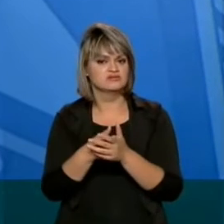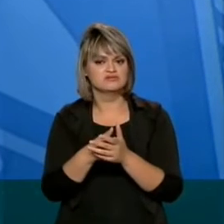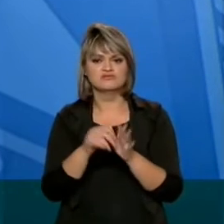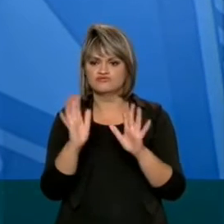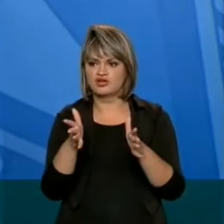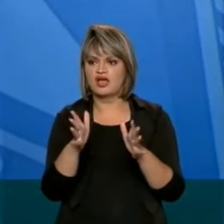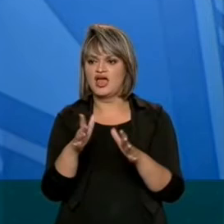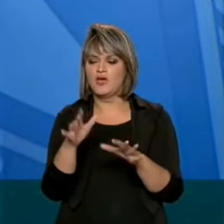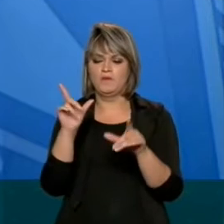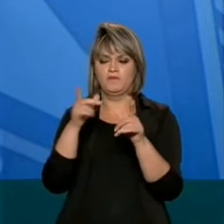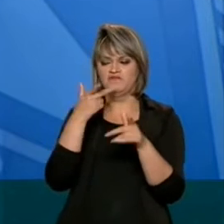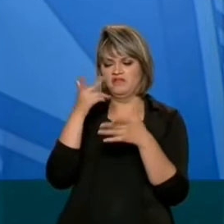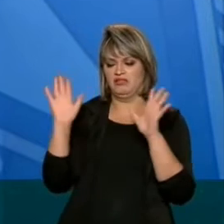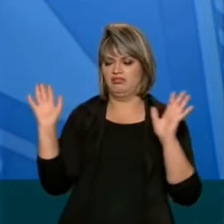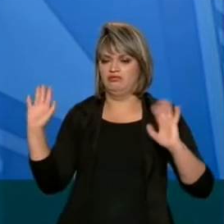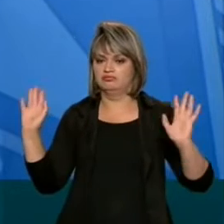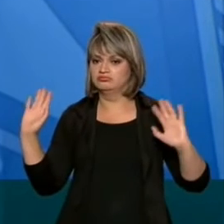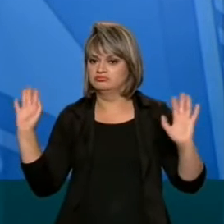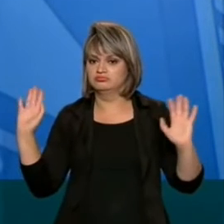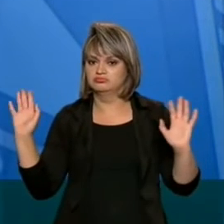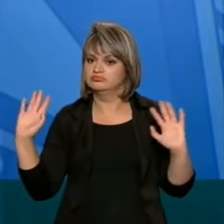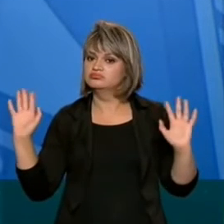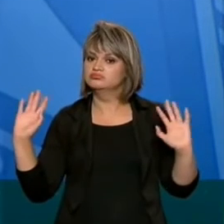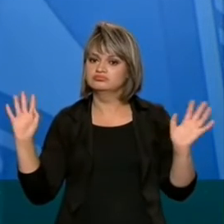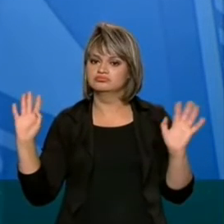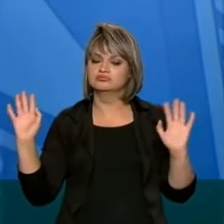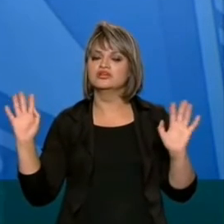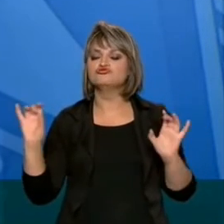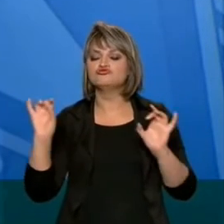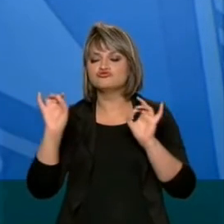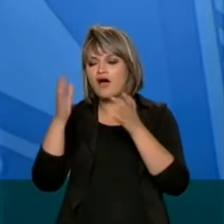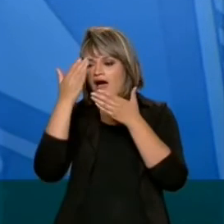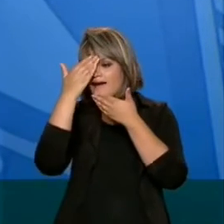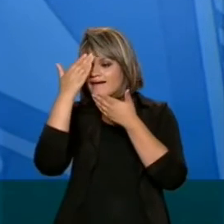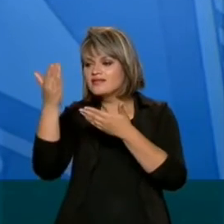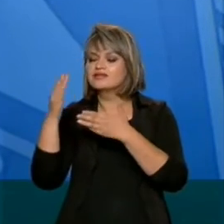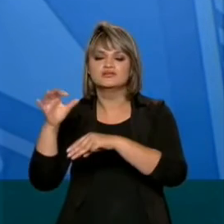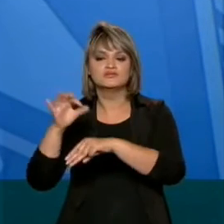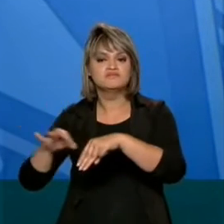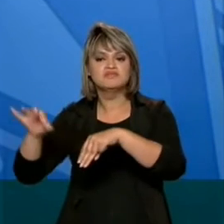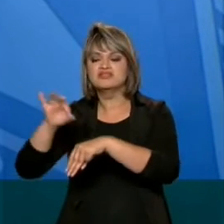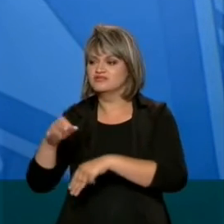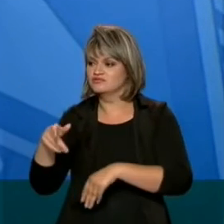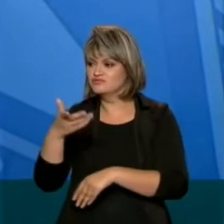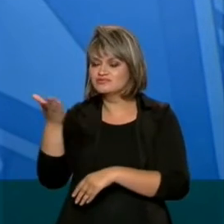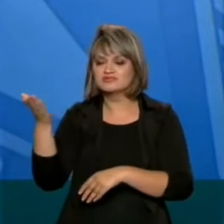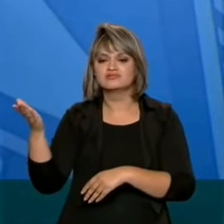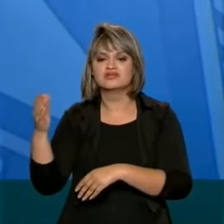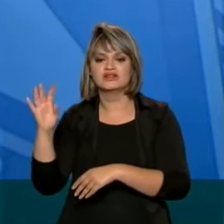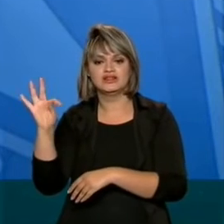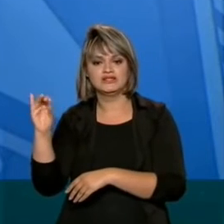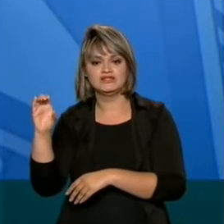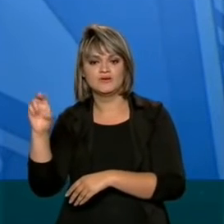momento comentar, só tenho a agradecer aos ministros que viram a importância.